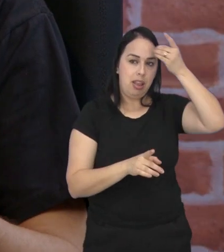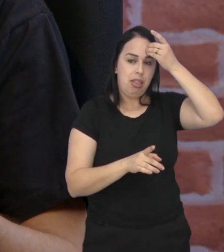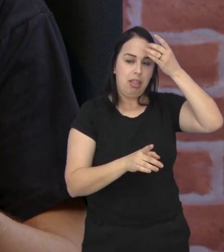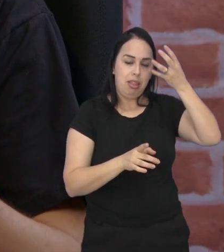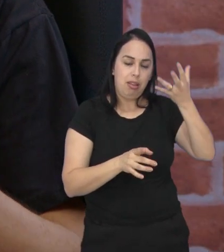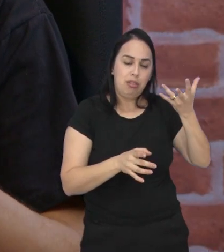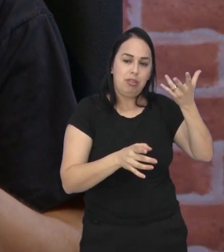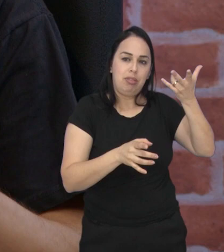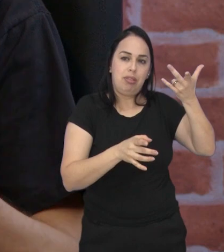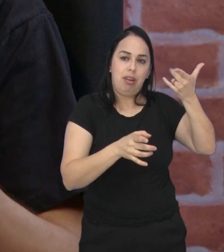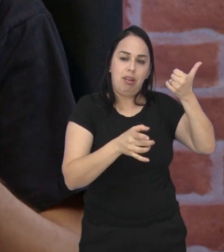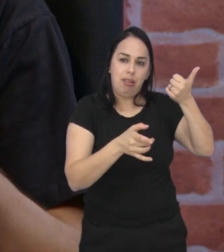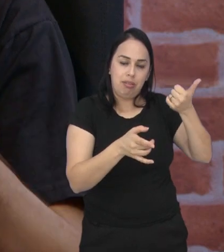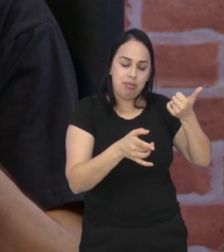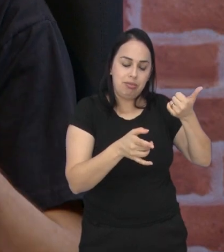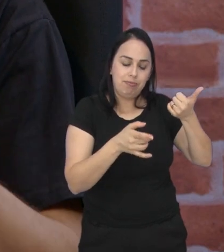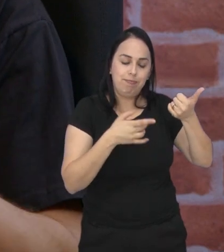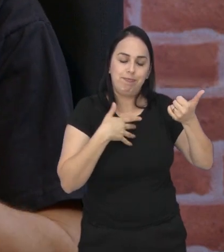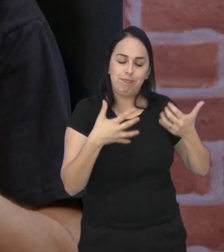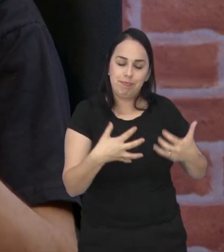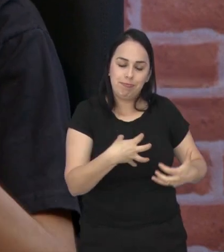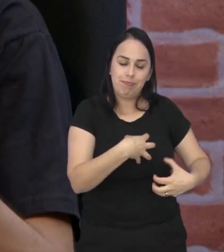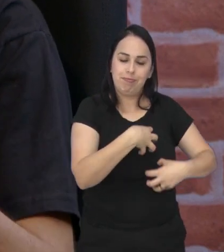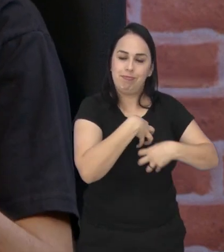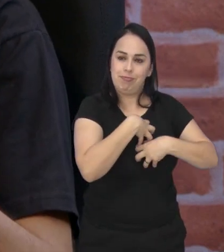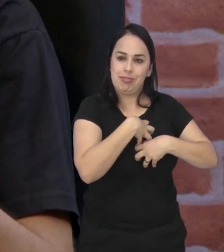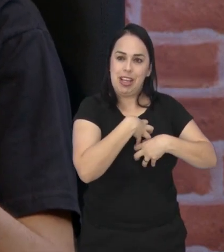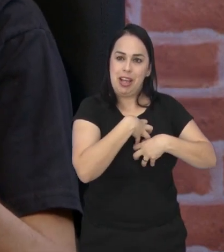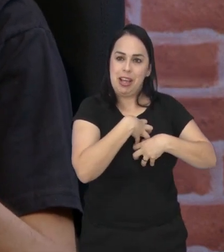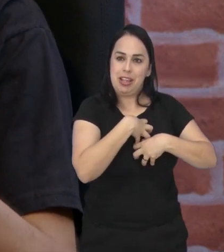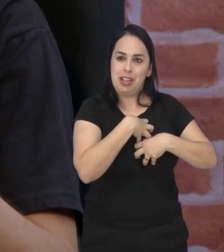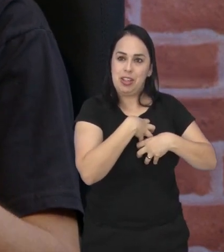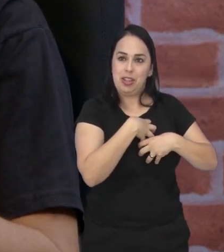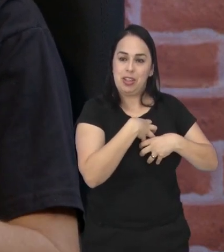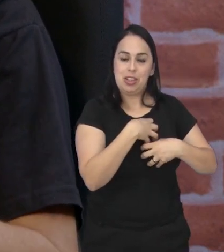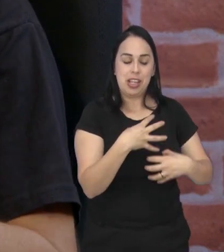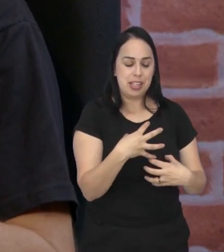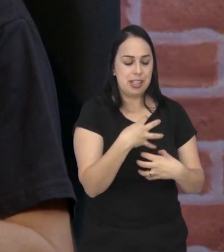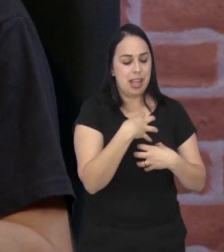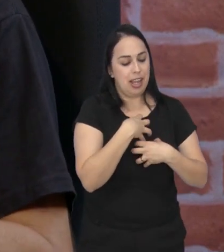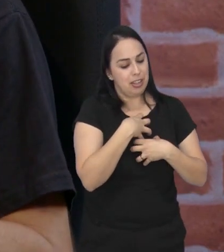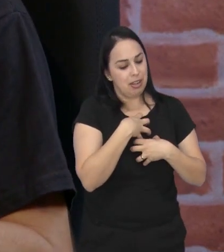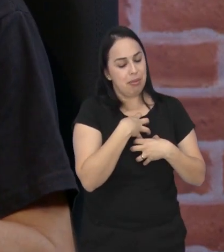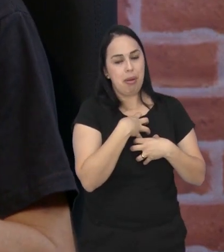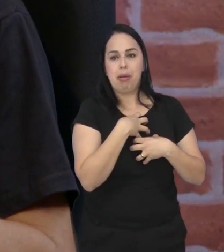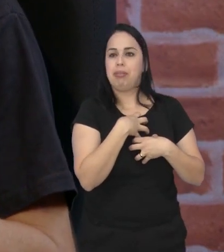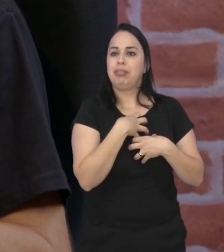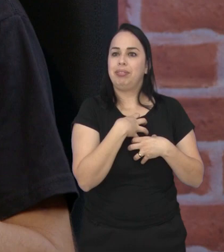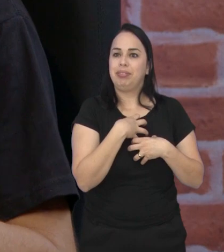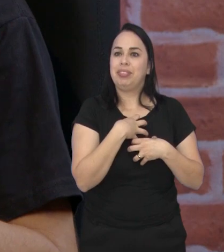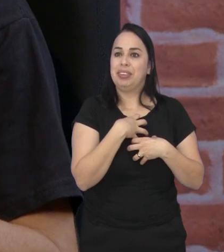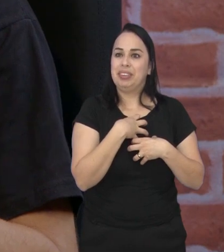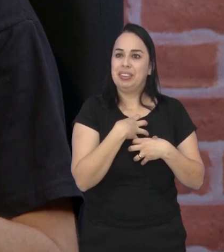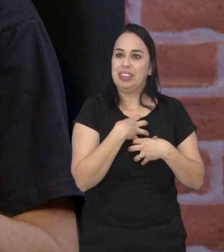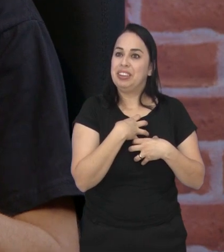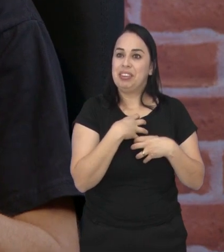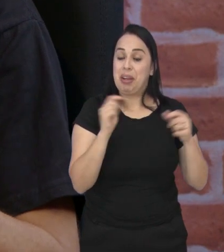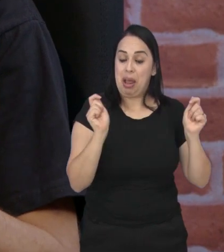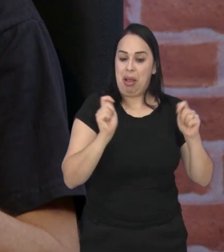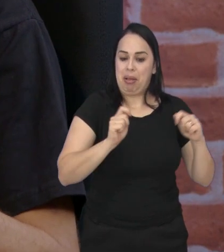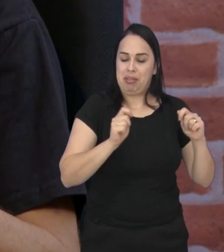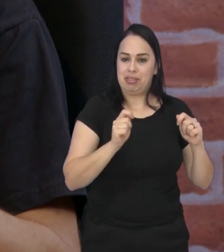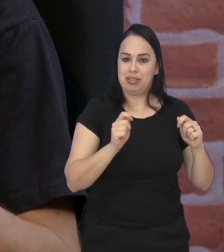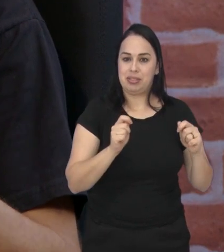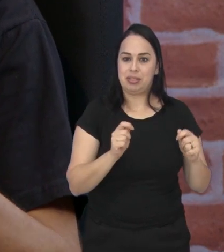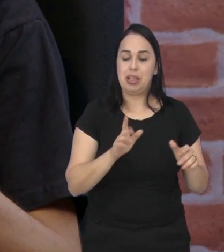tem o dom, quando você sente algo, quando você cria aquela conexão, aí tudo isso que você sente faz sentido. Então,